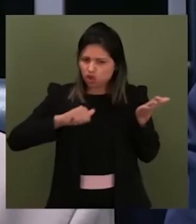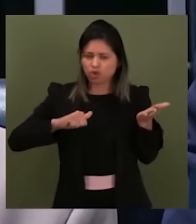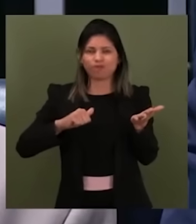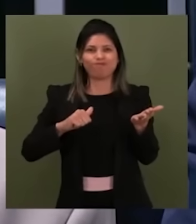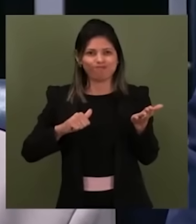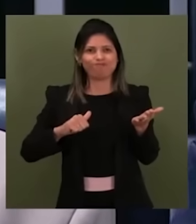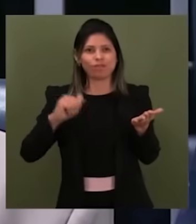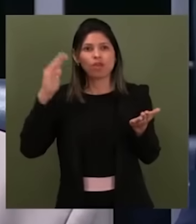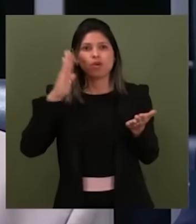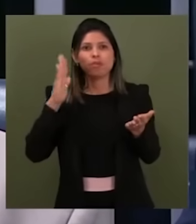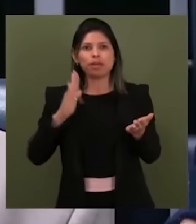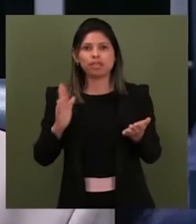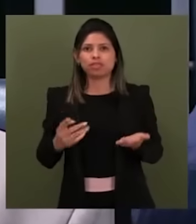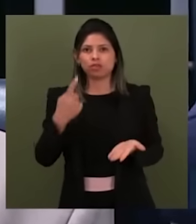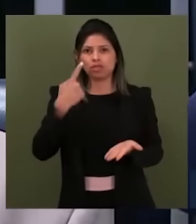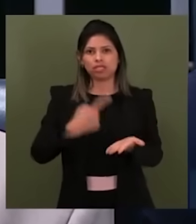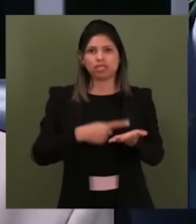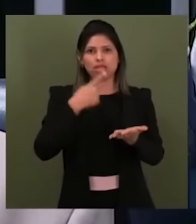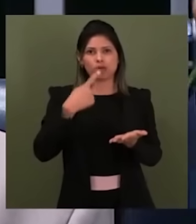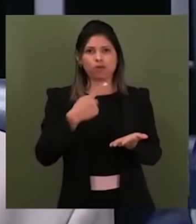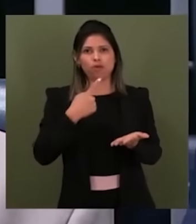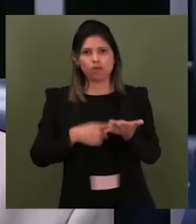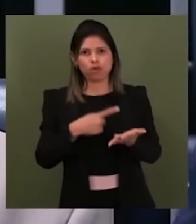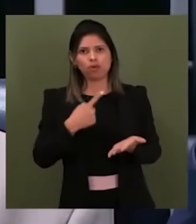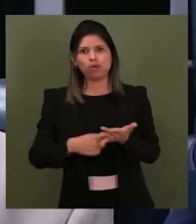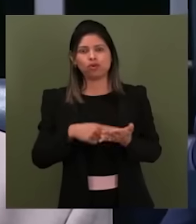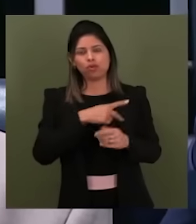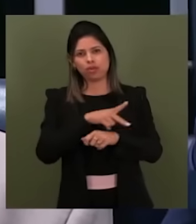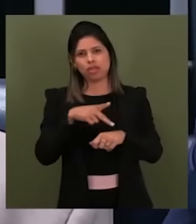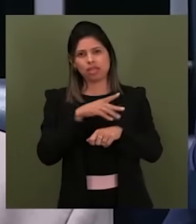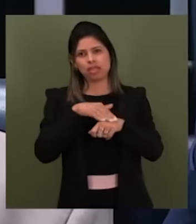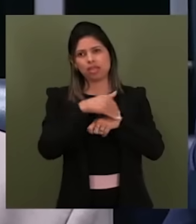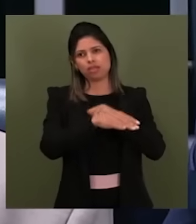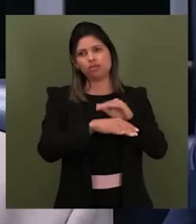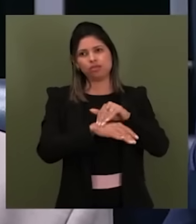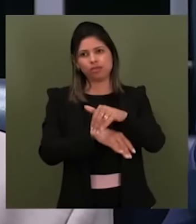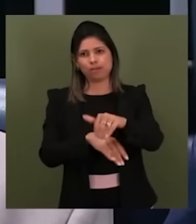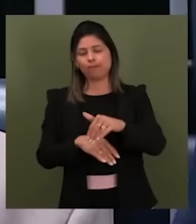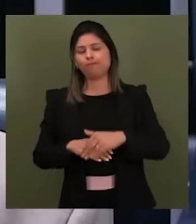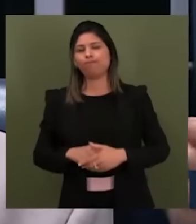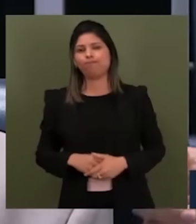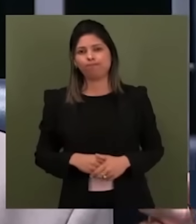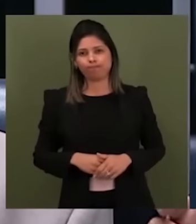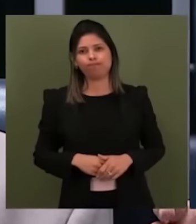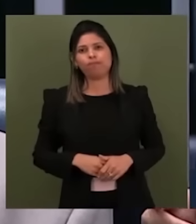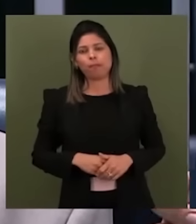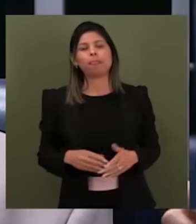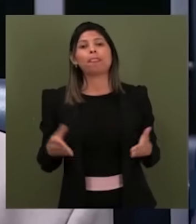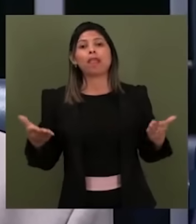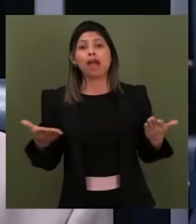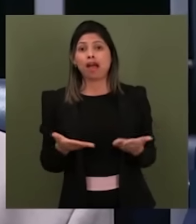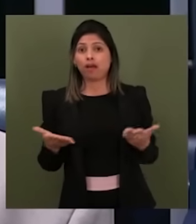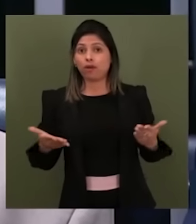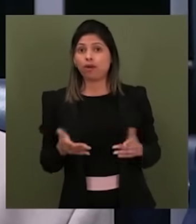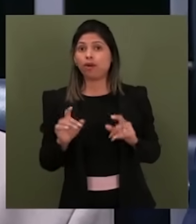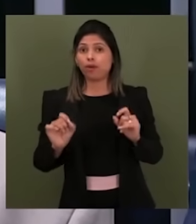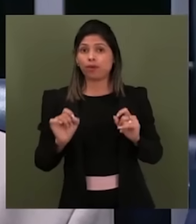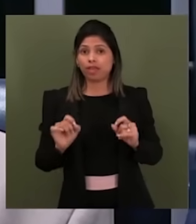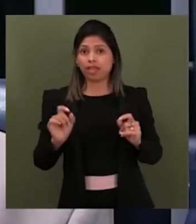o Brasil desse acordo internacional. E agora, para